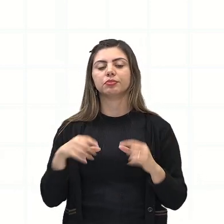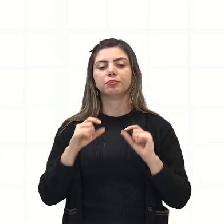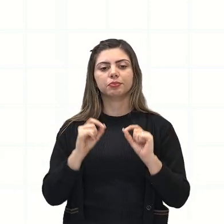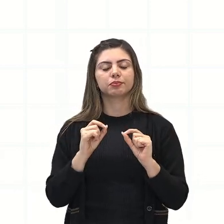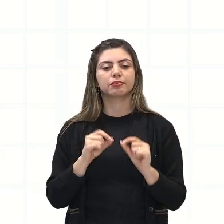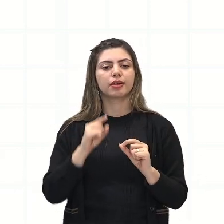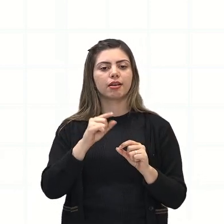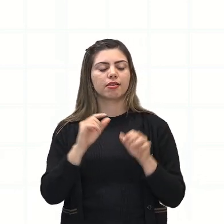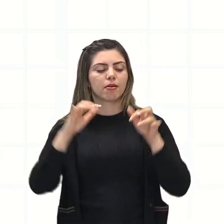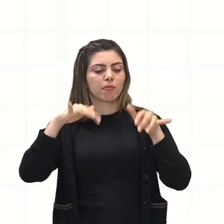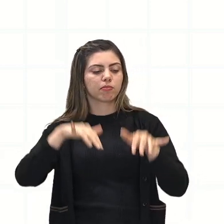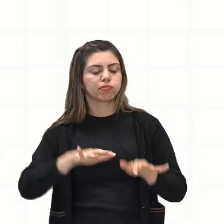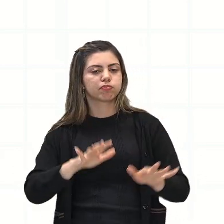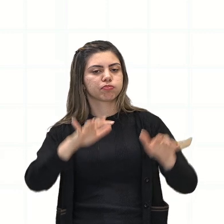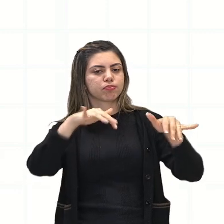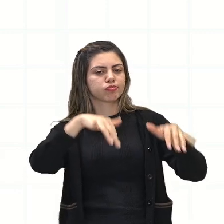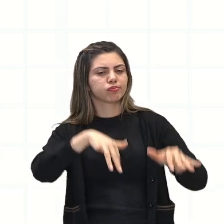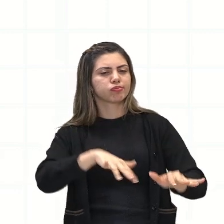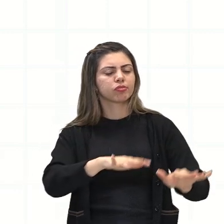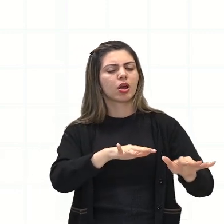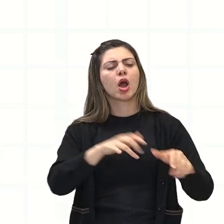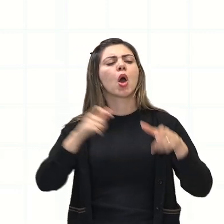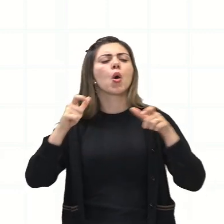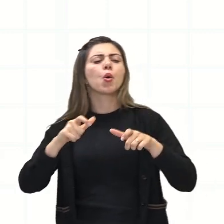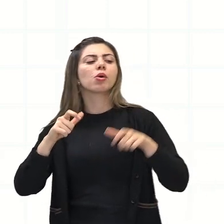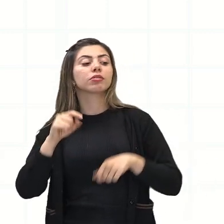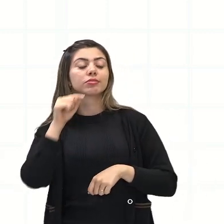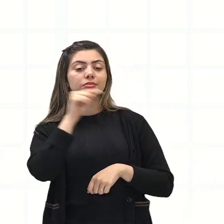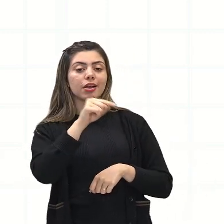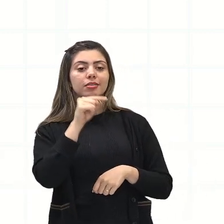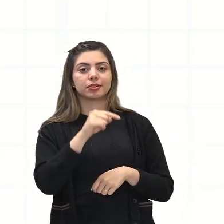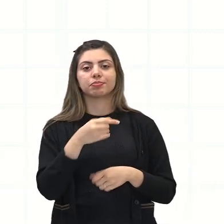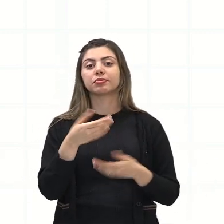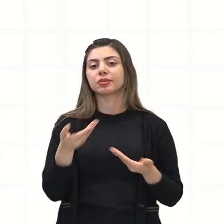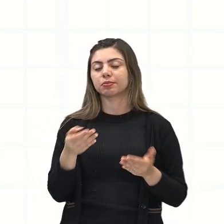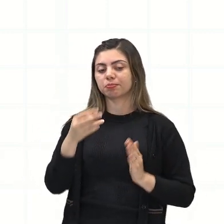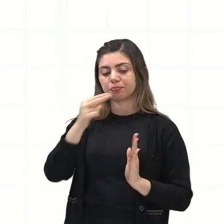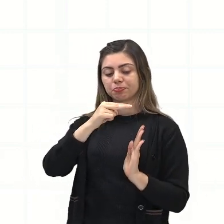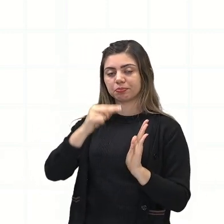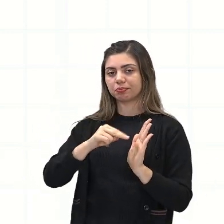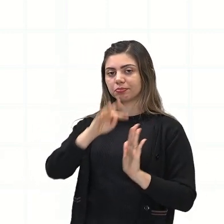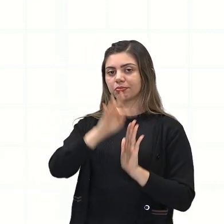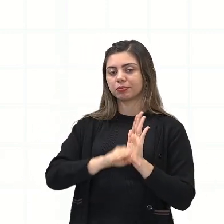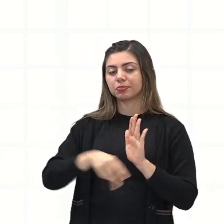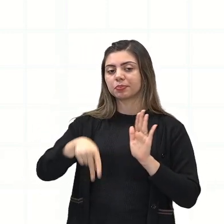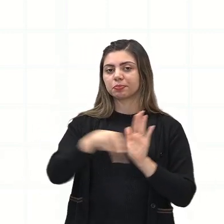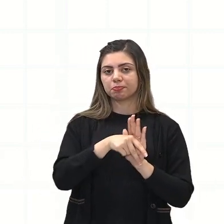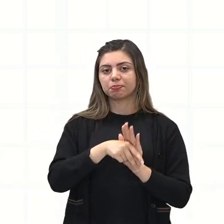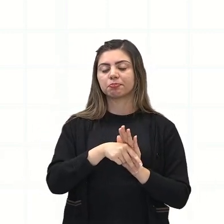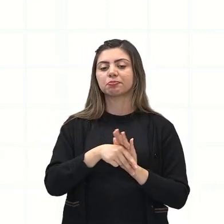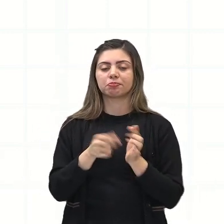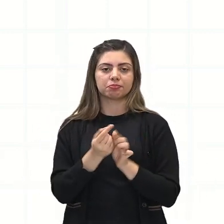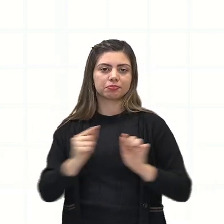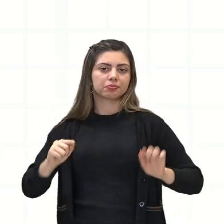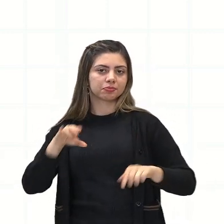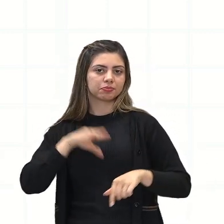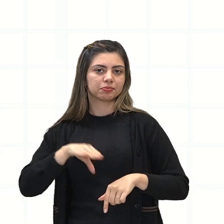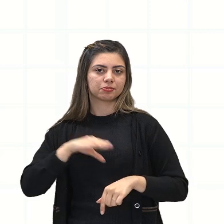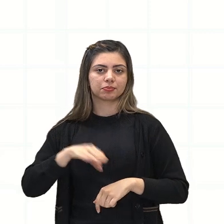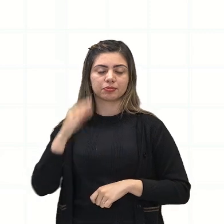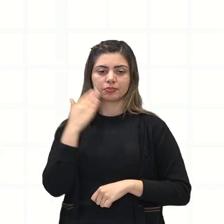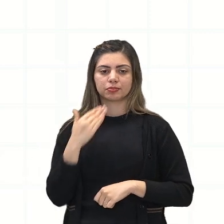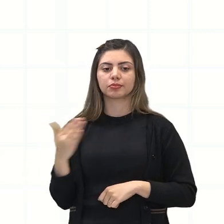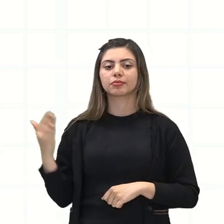a onda. A onda ainda onda. Ainda anda aonde? Aonde? A